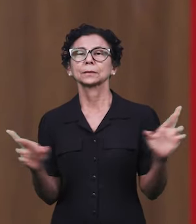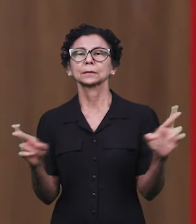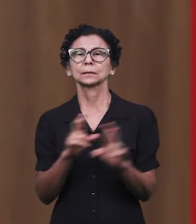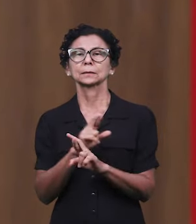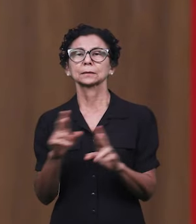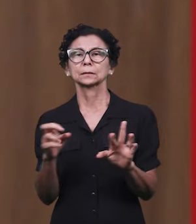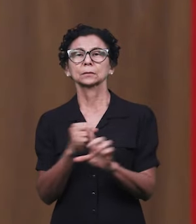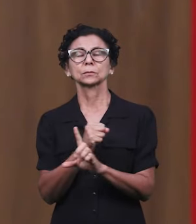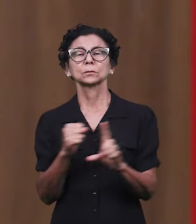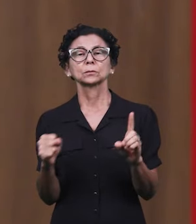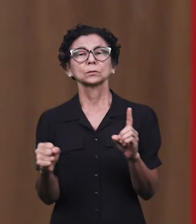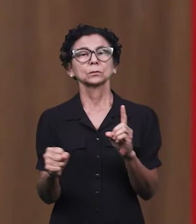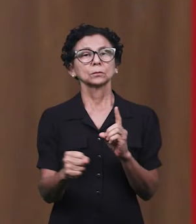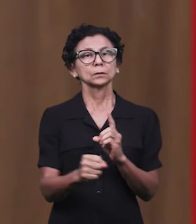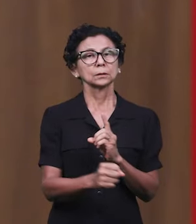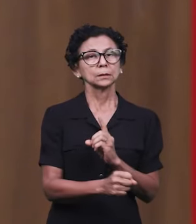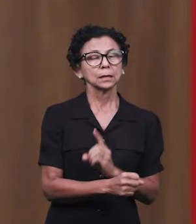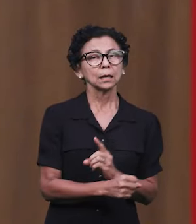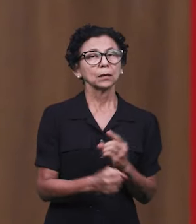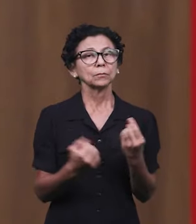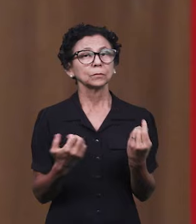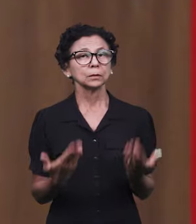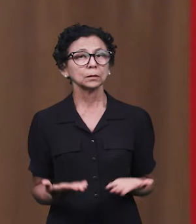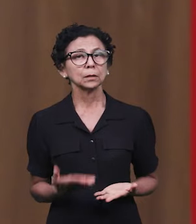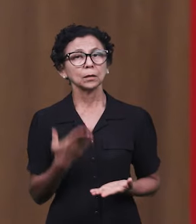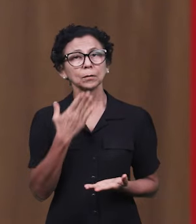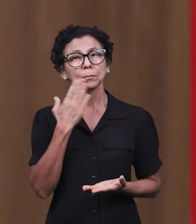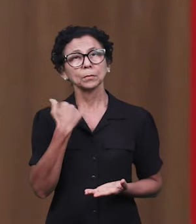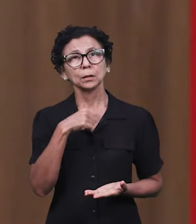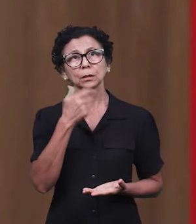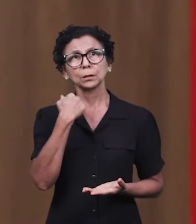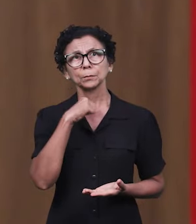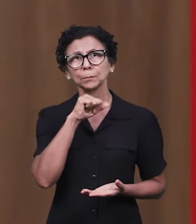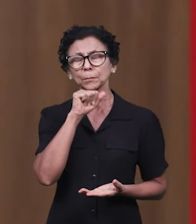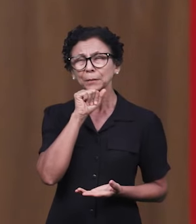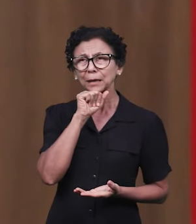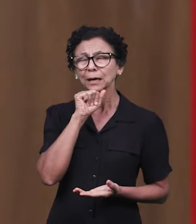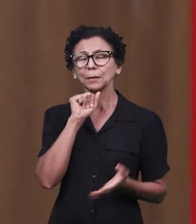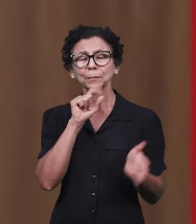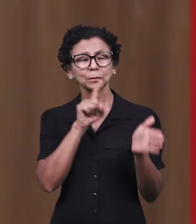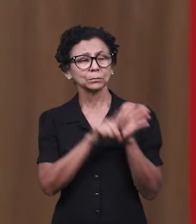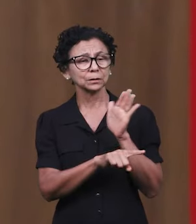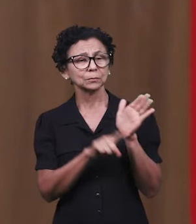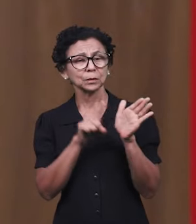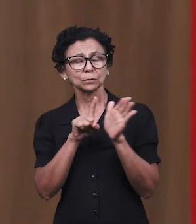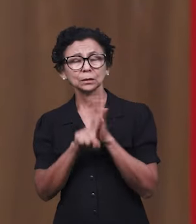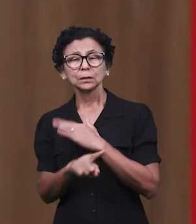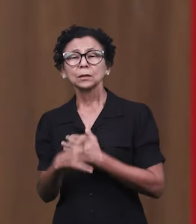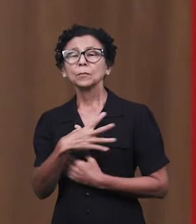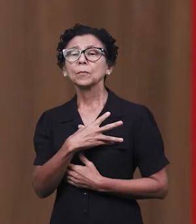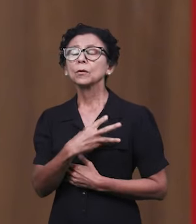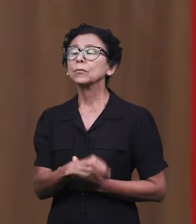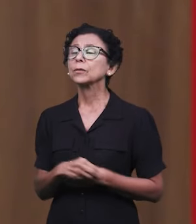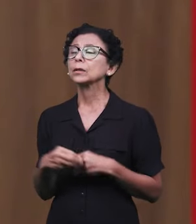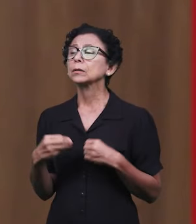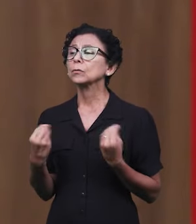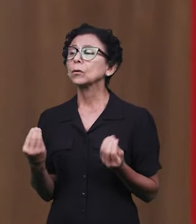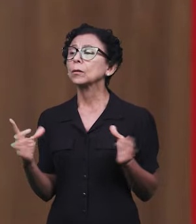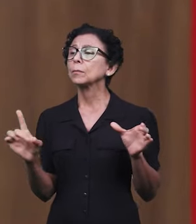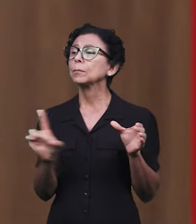essa demanda. Como que meu filho pode estar mais inserido, participando mais, não é? Então, surgiu dessa demanda,